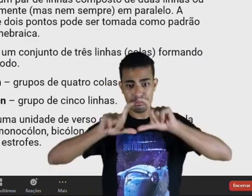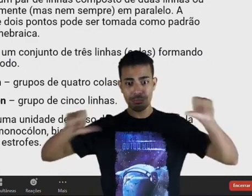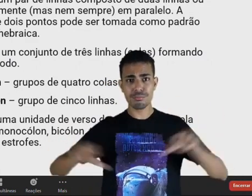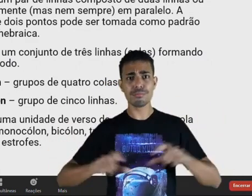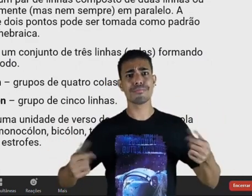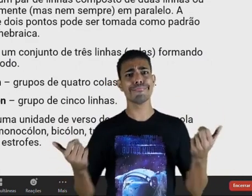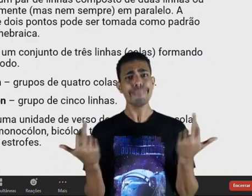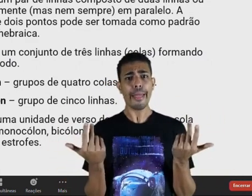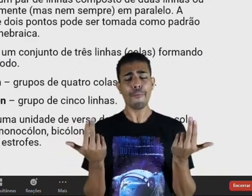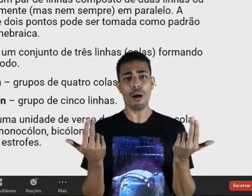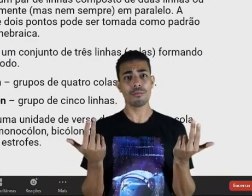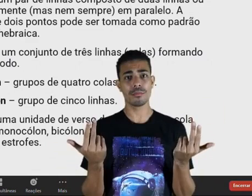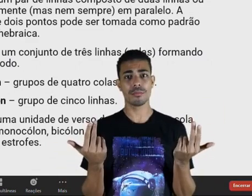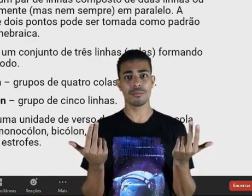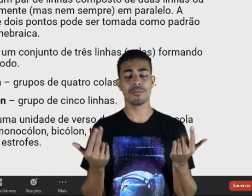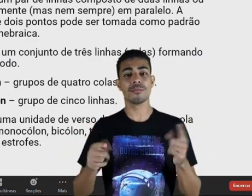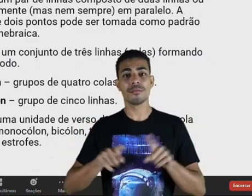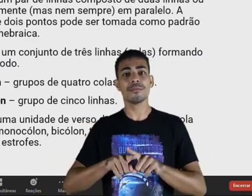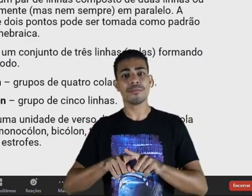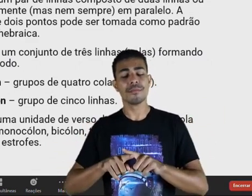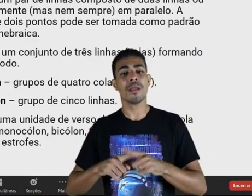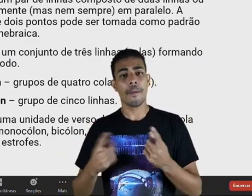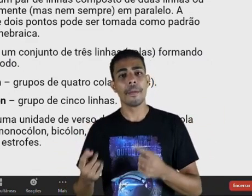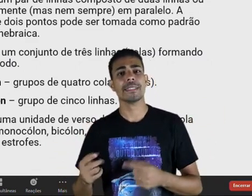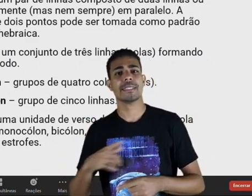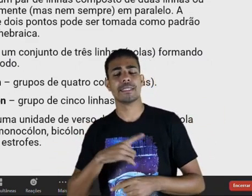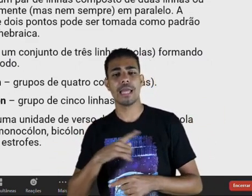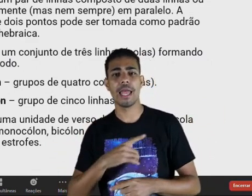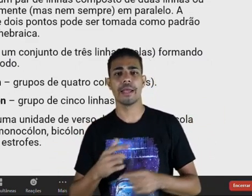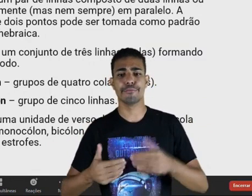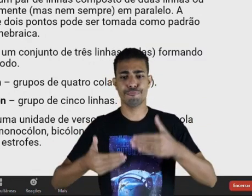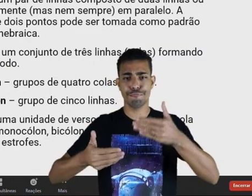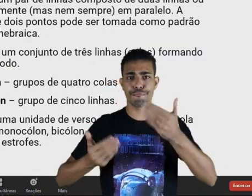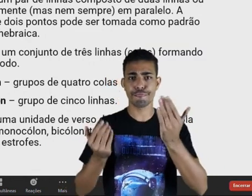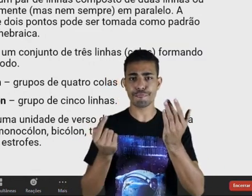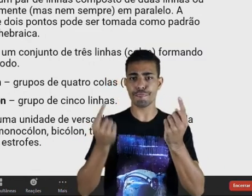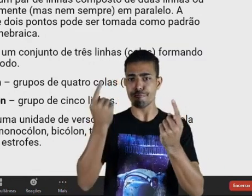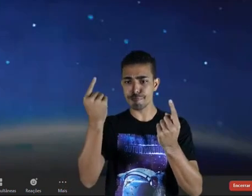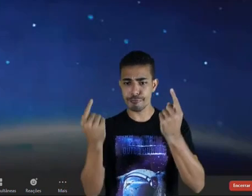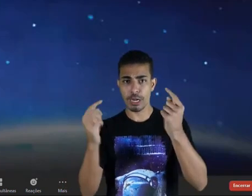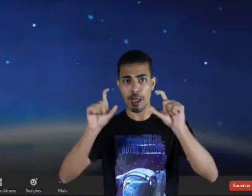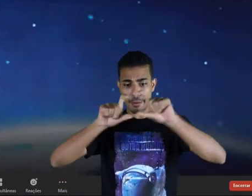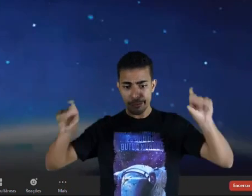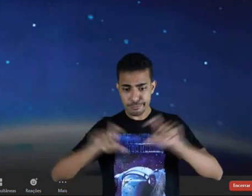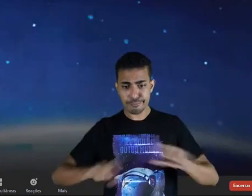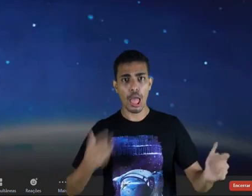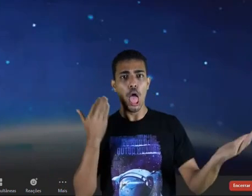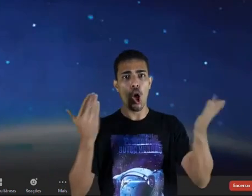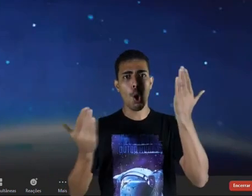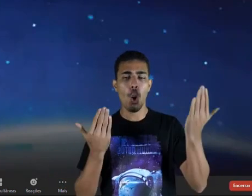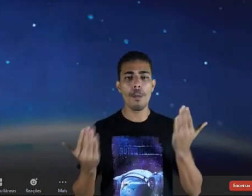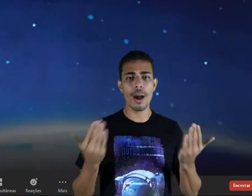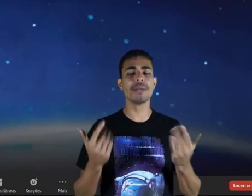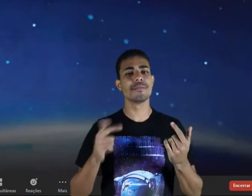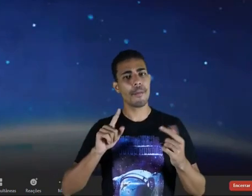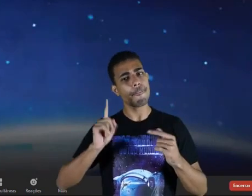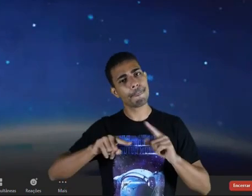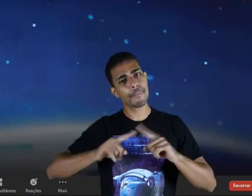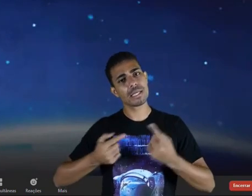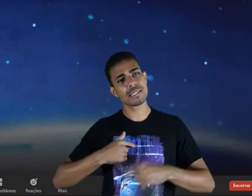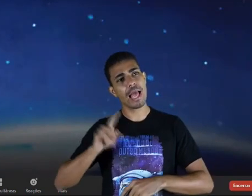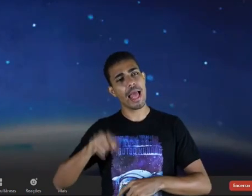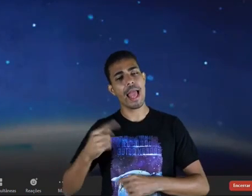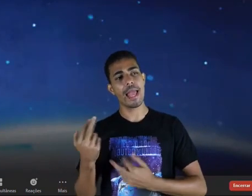tem o monocólon, que é uma linha sozinha, bicólon, quando você usa dois paralelismos, tricólon. Eu vou dar um exemplo para vocês ficarem mais fácil,